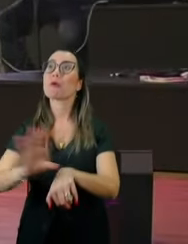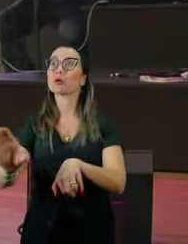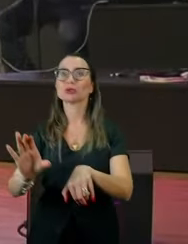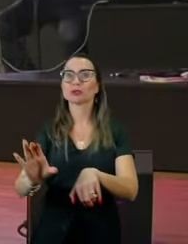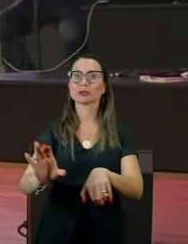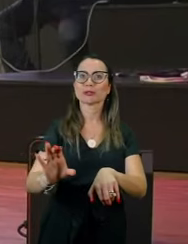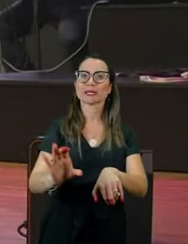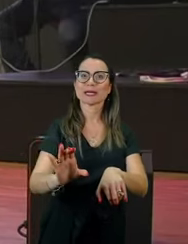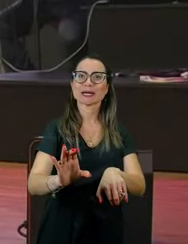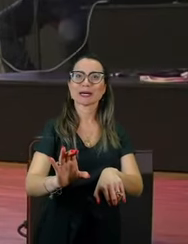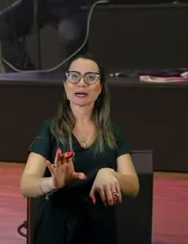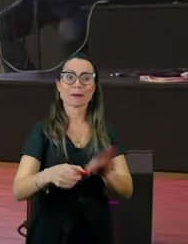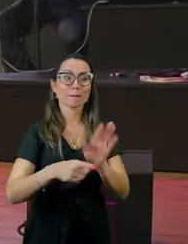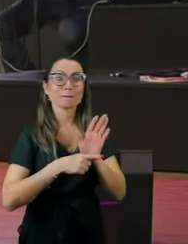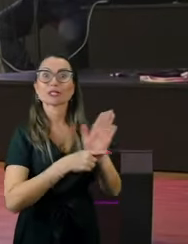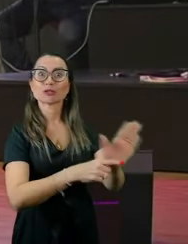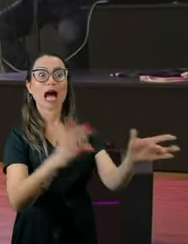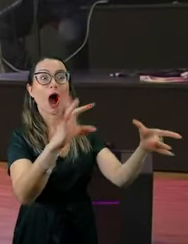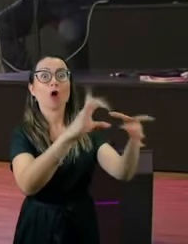tem.